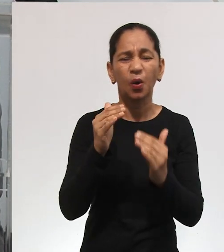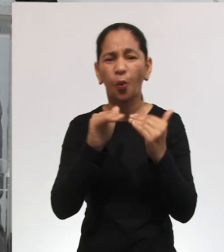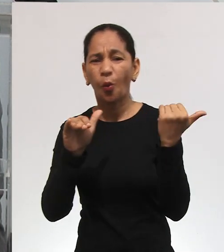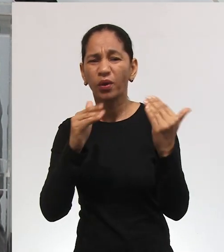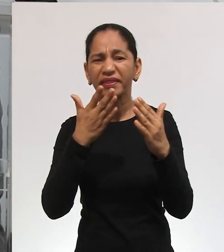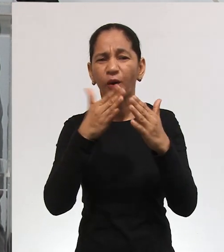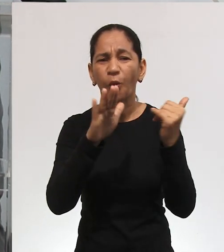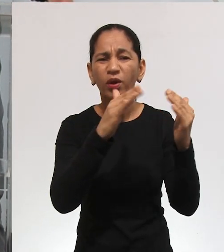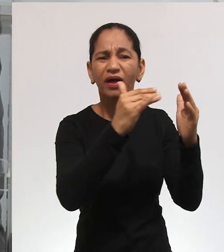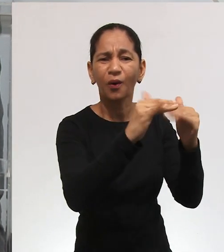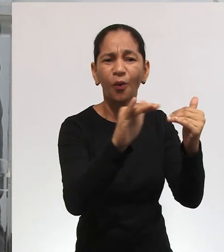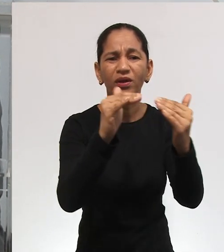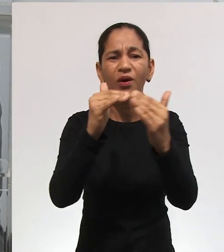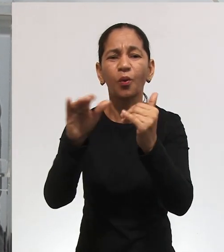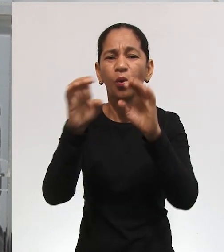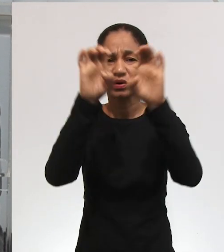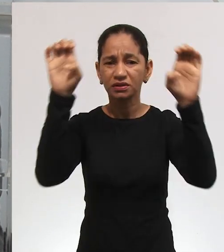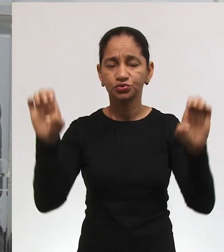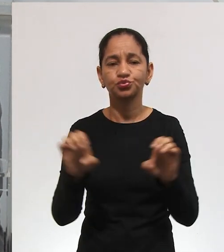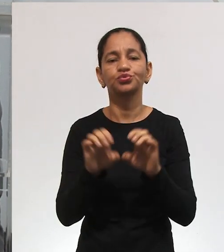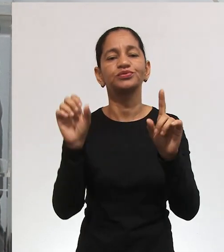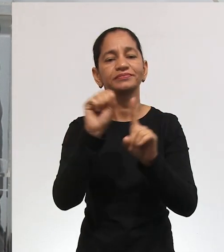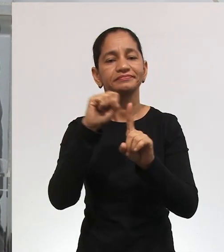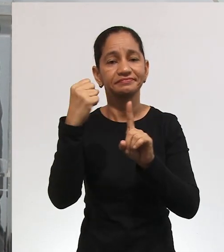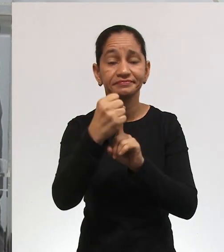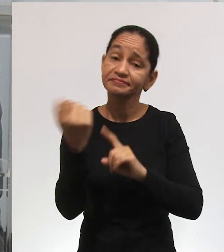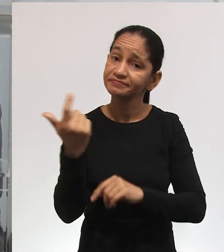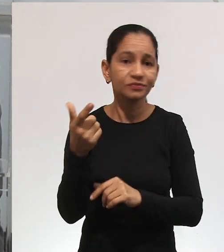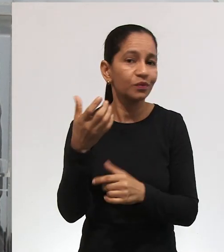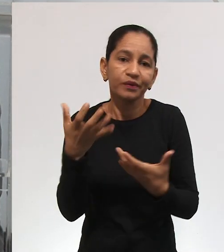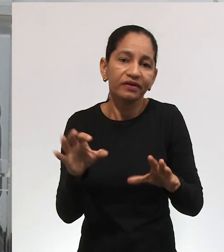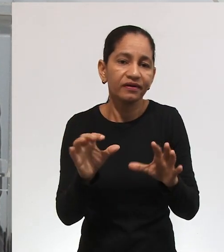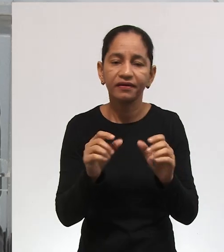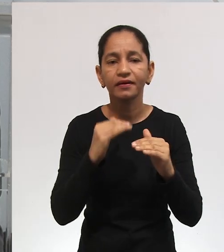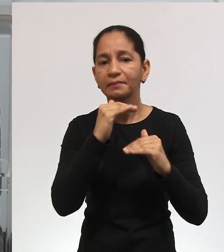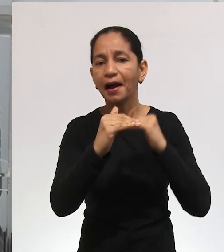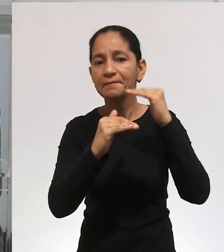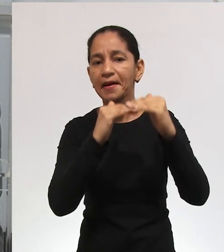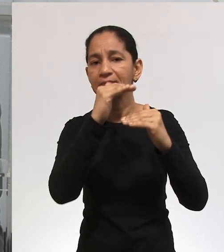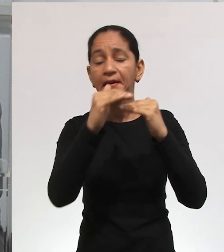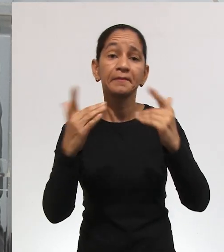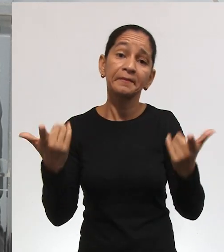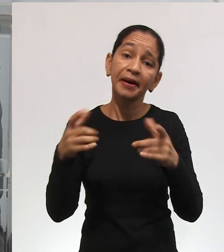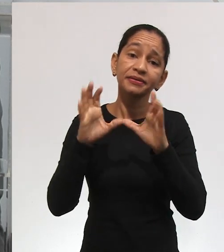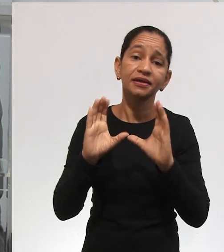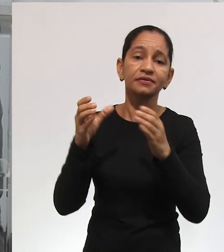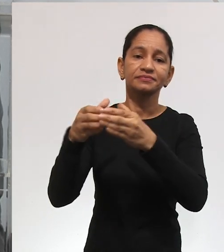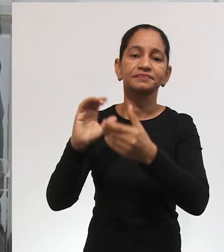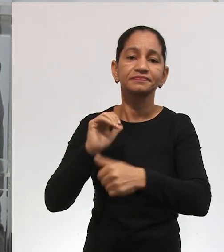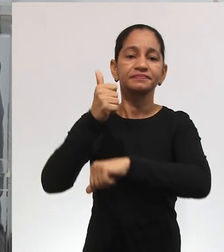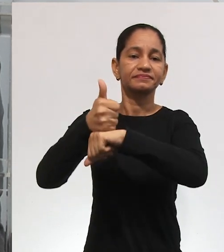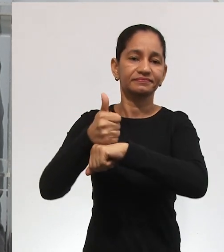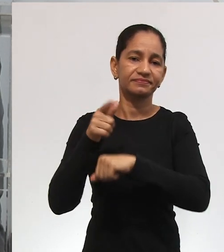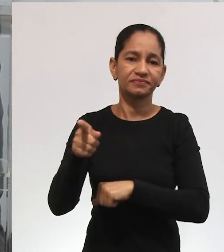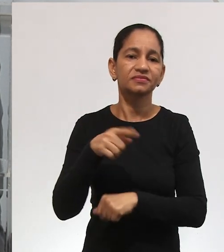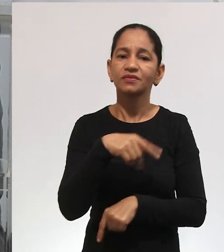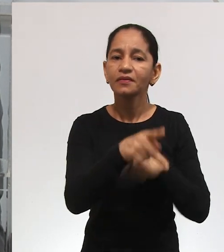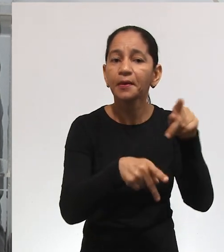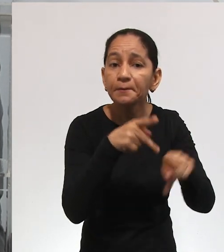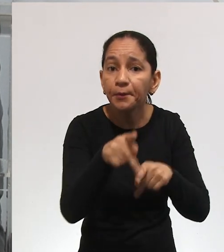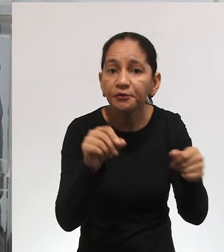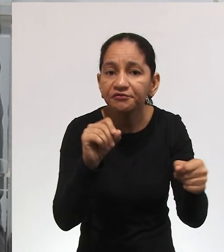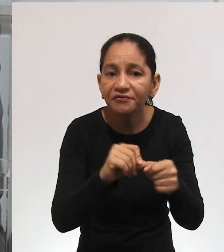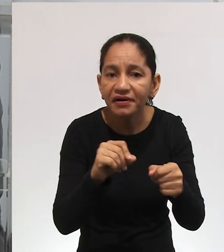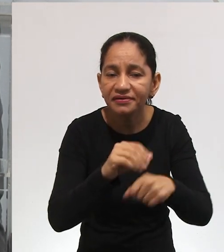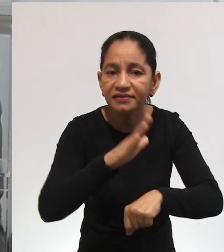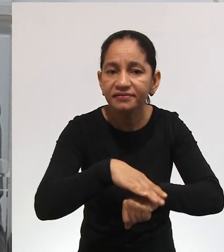vai contra a estrutura social que existia naquele tempo, mas ainda assim eram burgueses, não era o povo fazendo essa